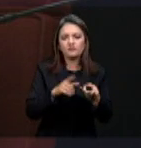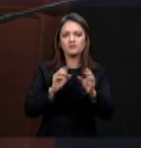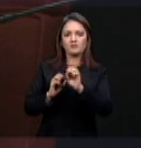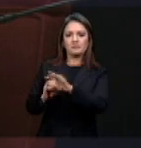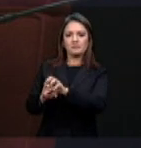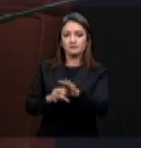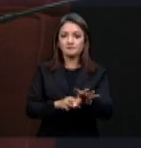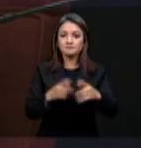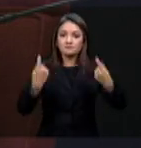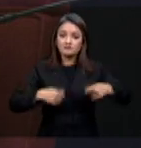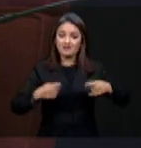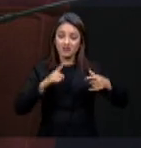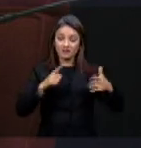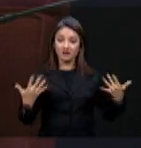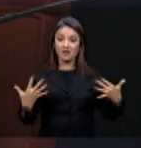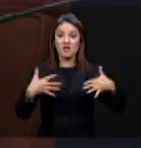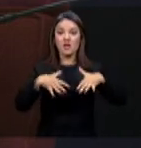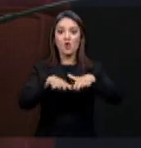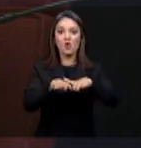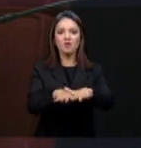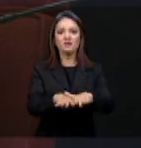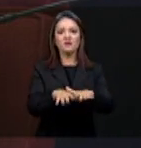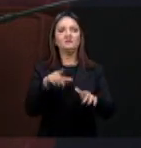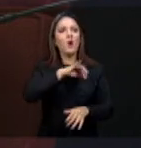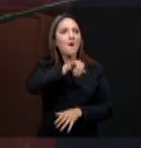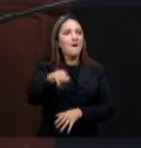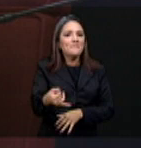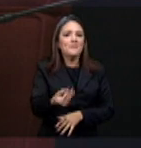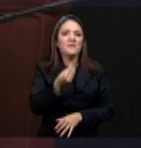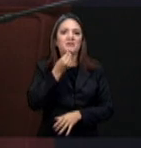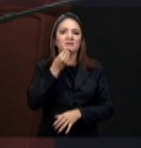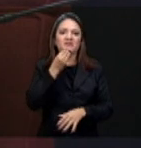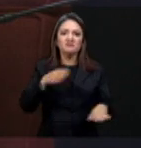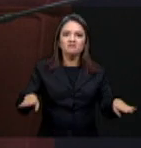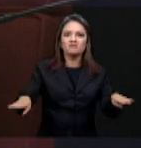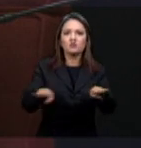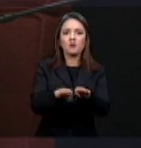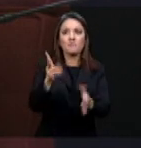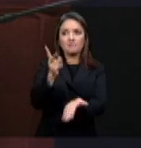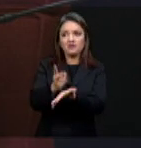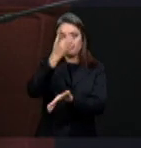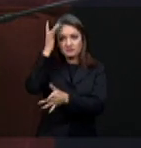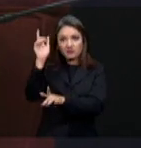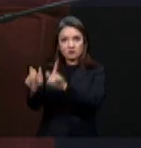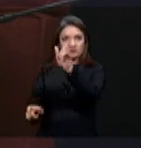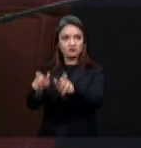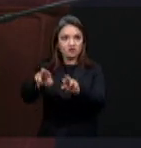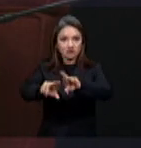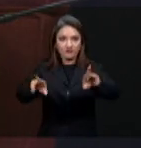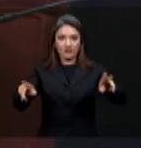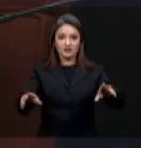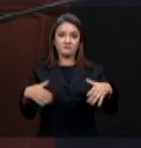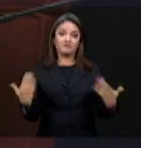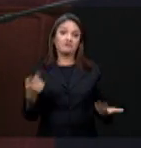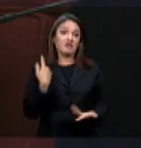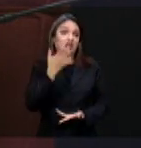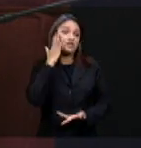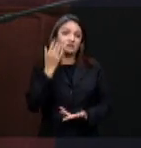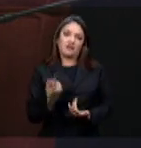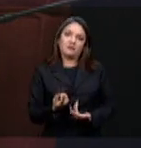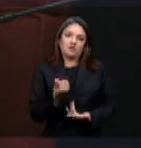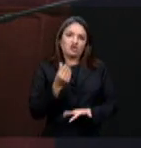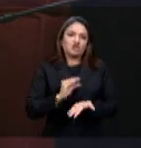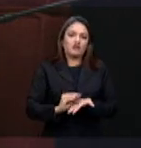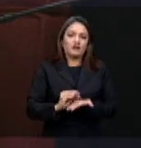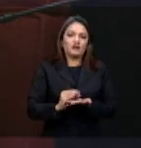para serem inclusivas igual as oportunidades para os públicos desiguais nós sabemos do recurso público São escassos